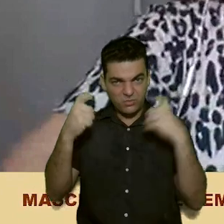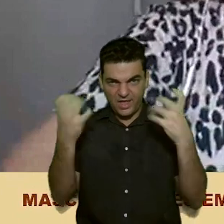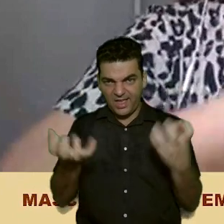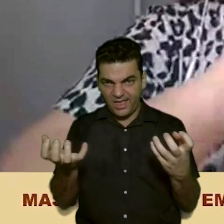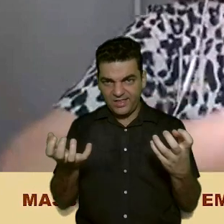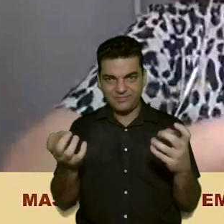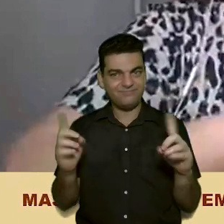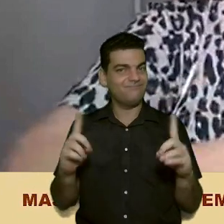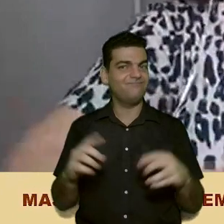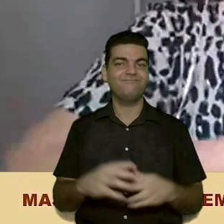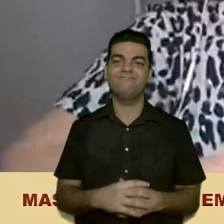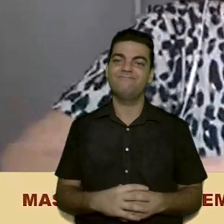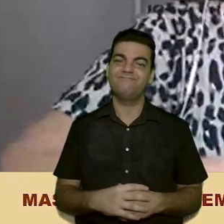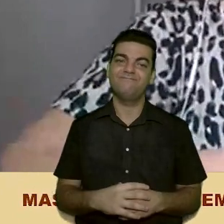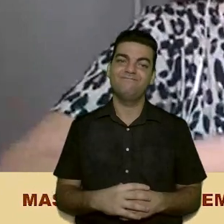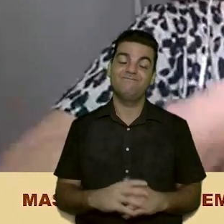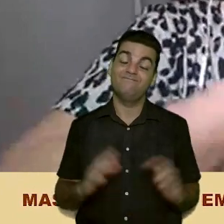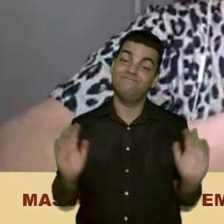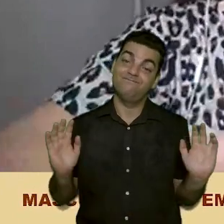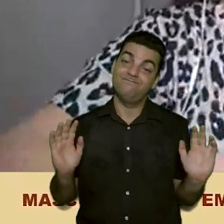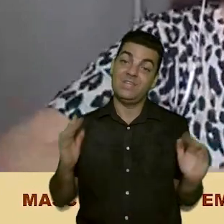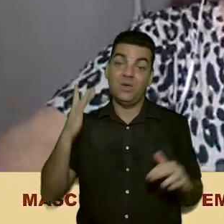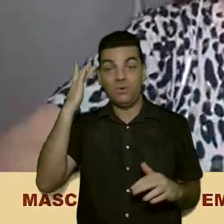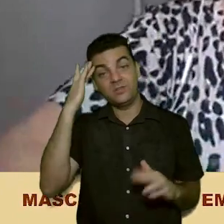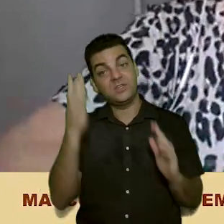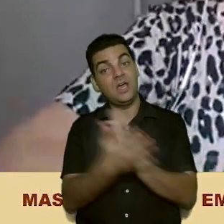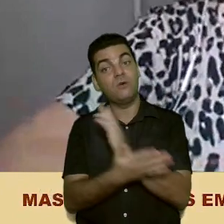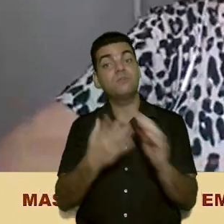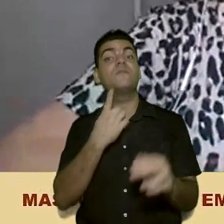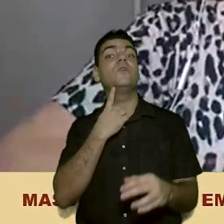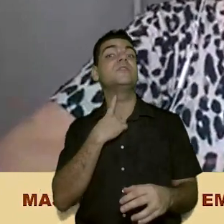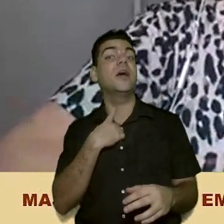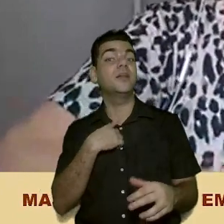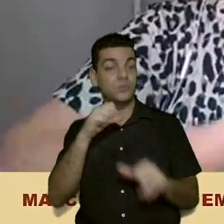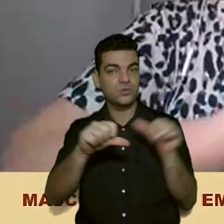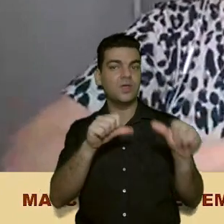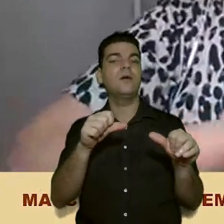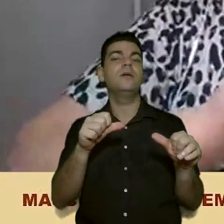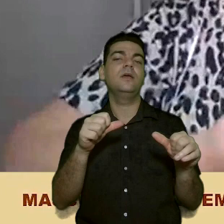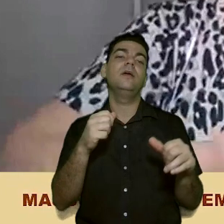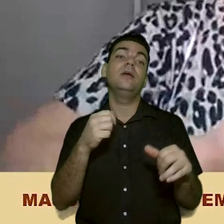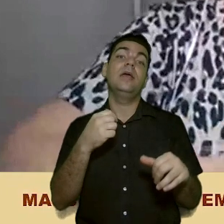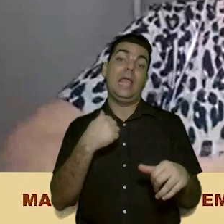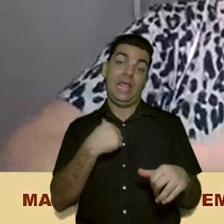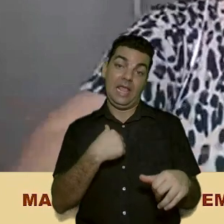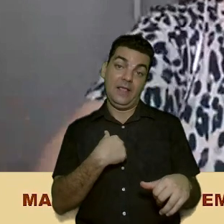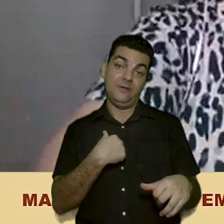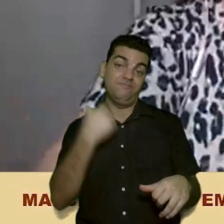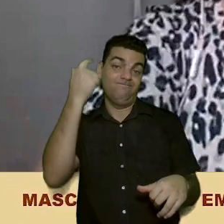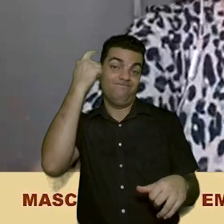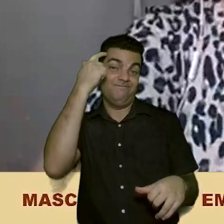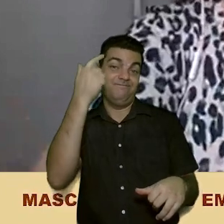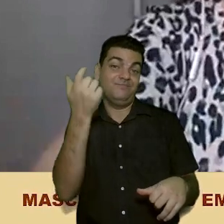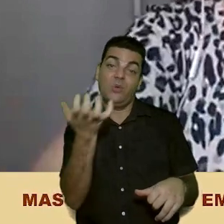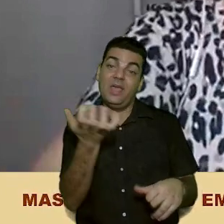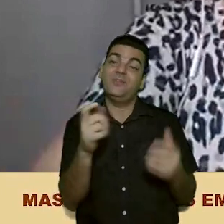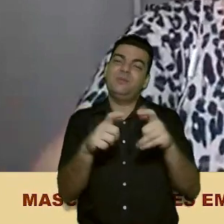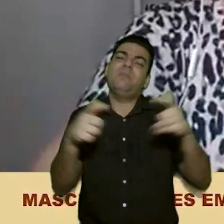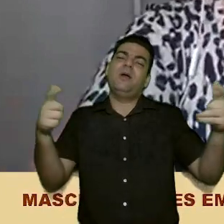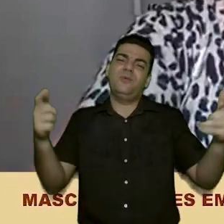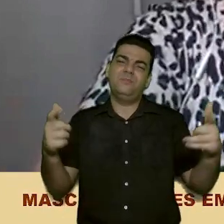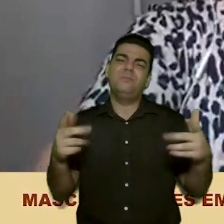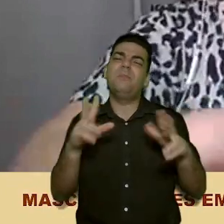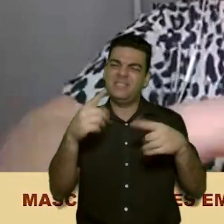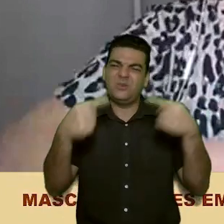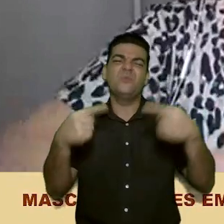transforma, e tem muita gente não interessada na transformação. Né? E eu quero acreditar que as pessoas interessadas na transformação são em